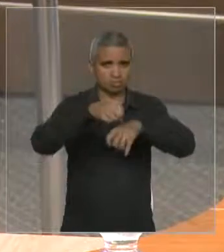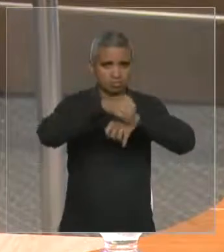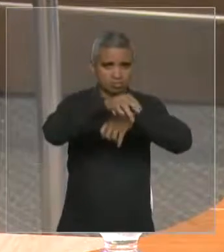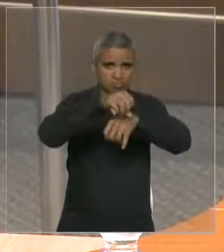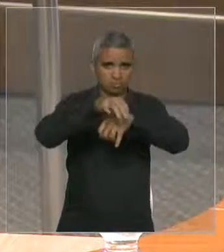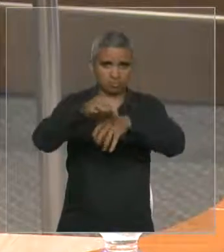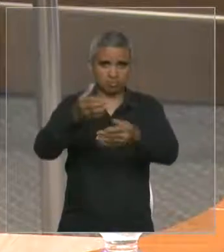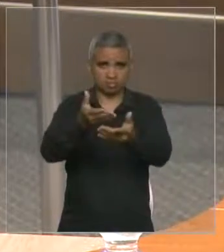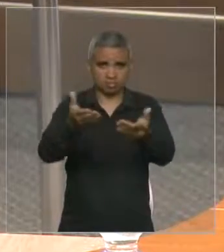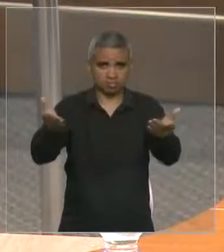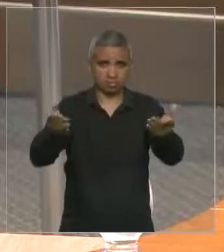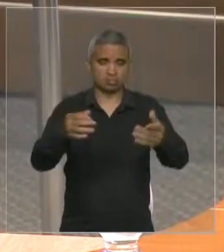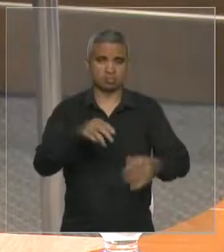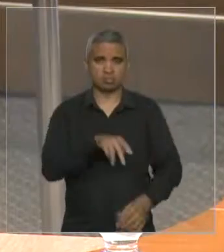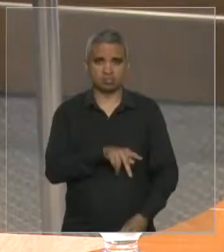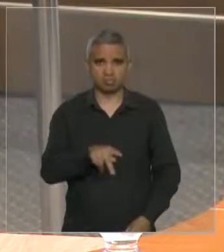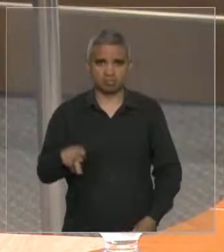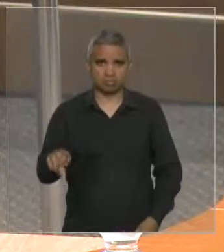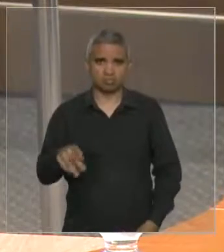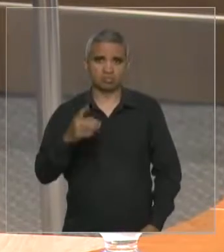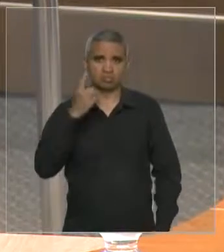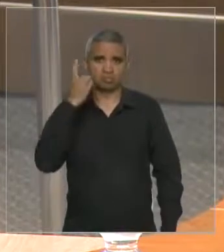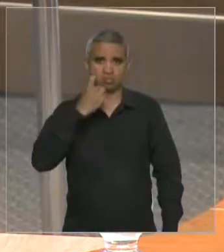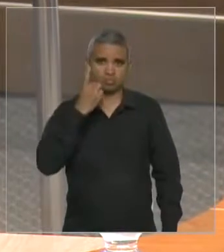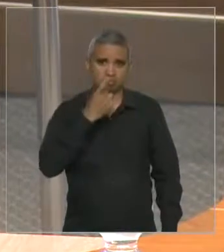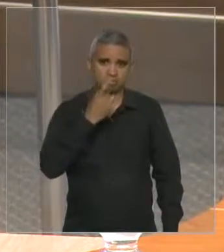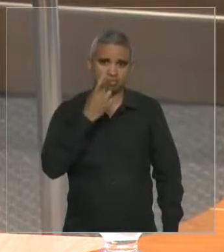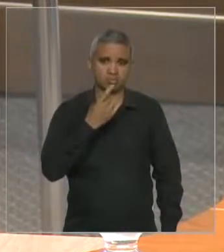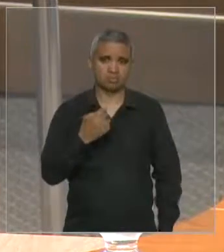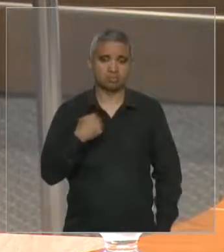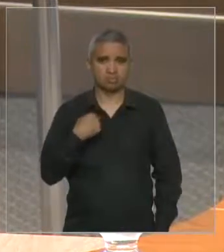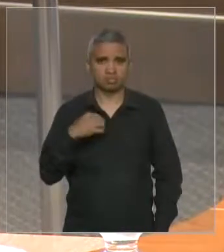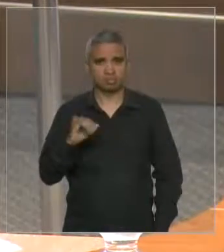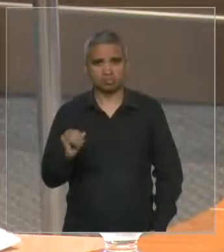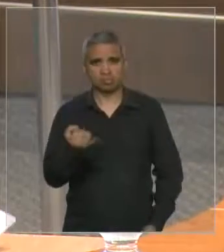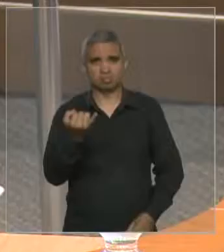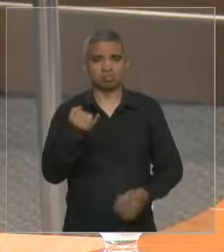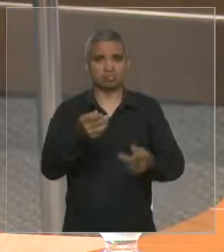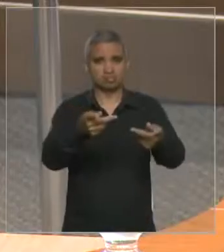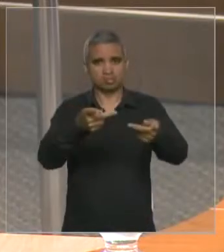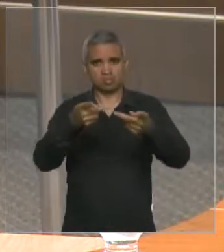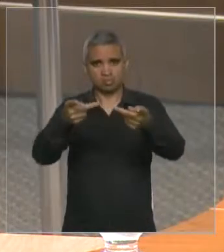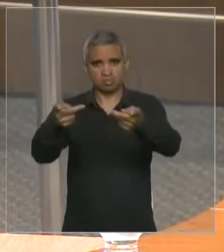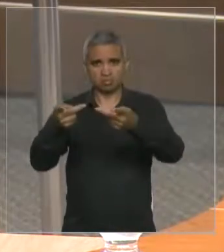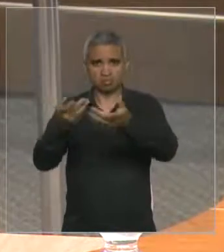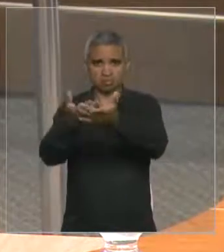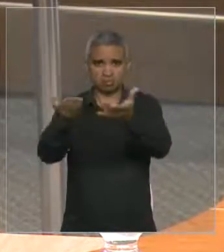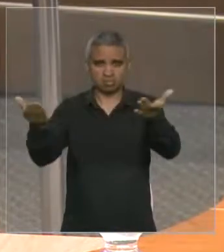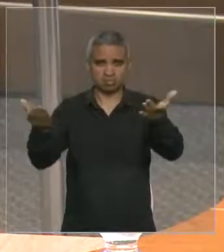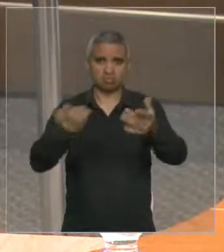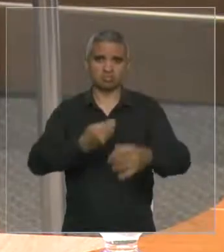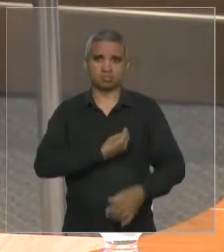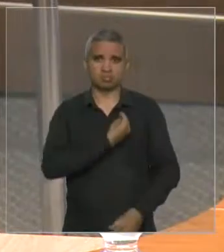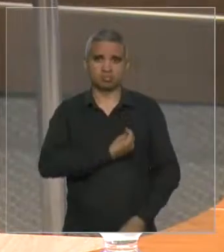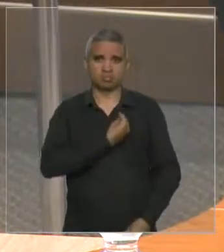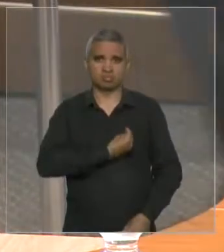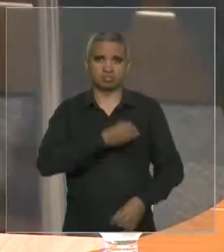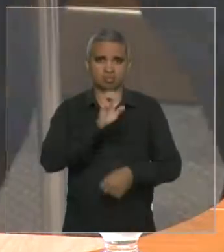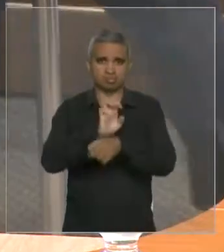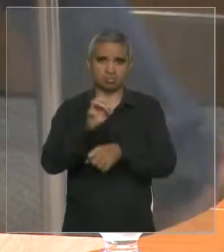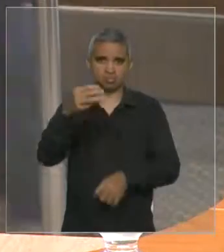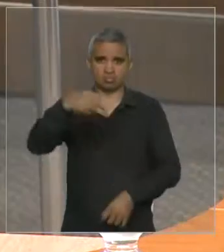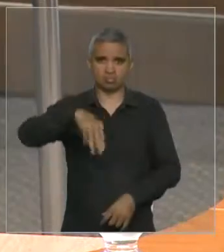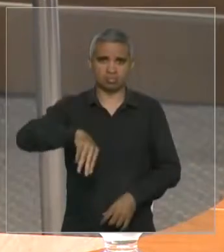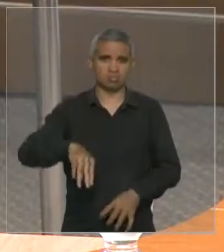ao presidente, e aproveito estender a toda a população do Estado do Maranhão, em